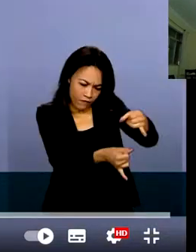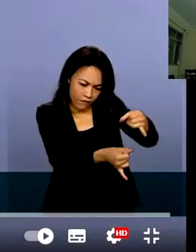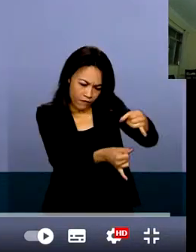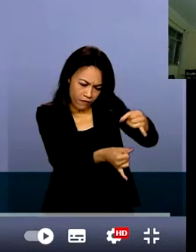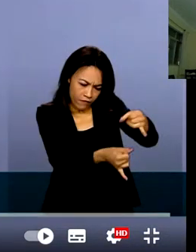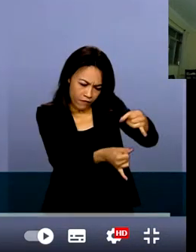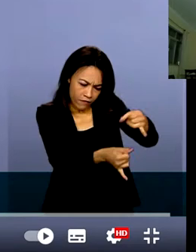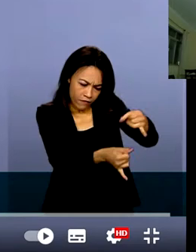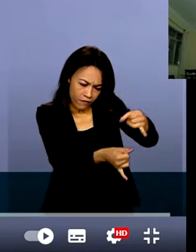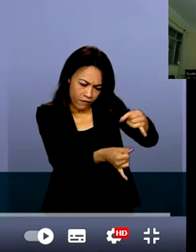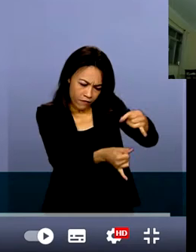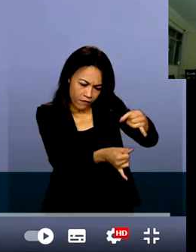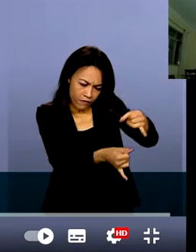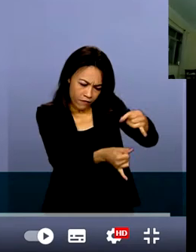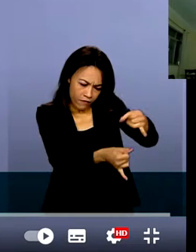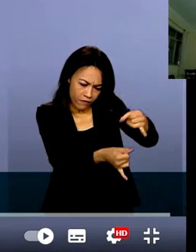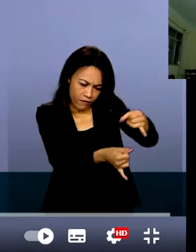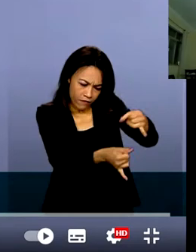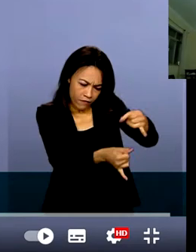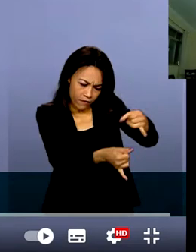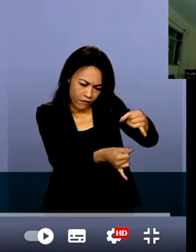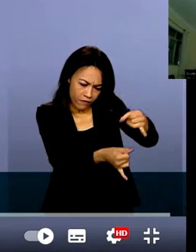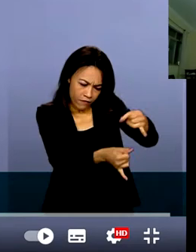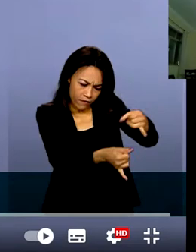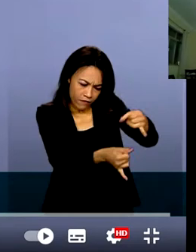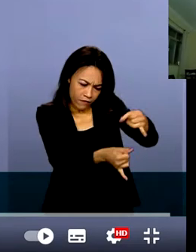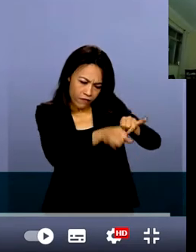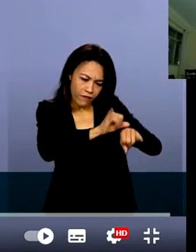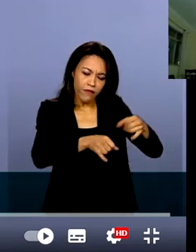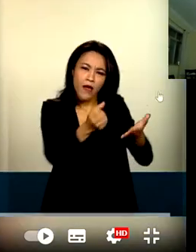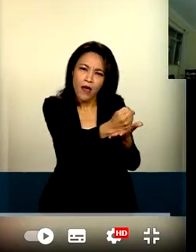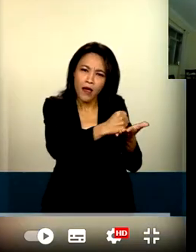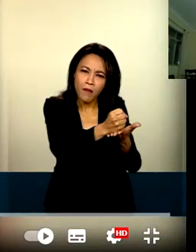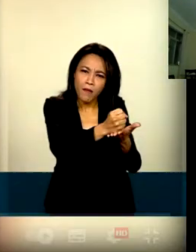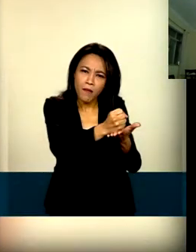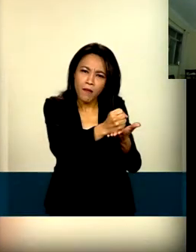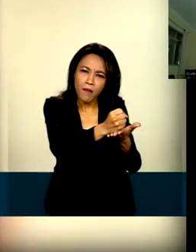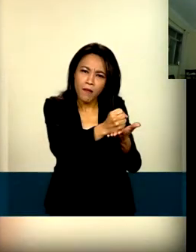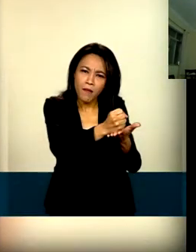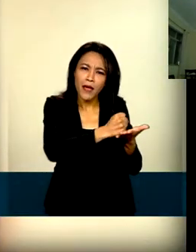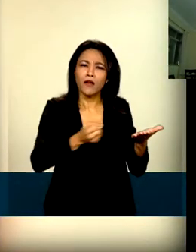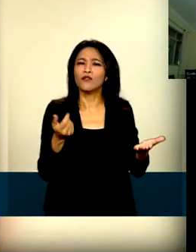vamos ver o que ele fala ele faz uma referência a Santos Dumont